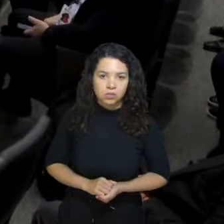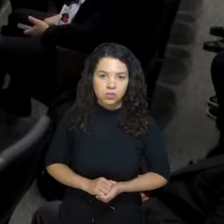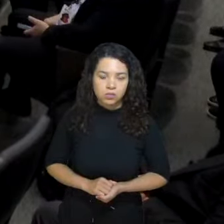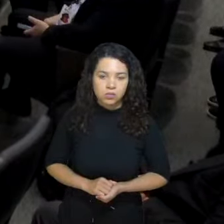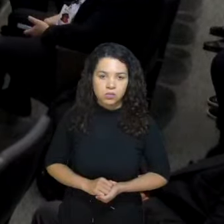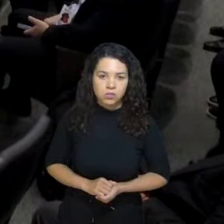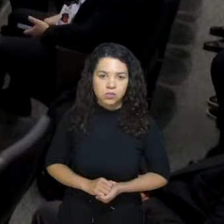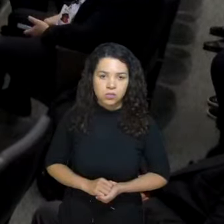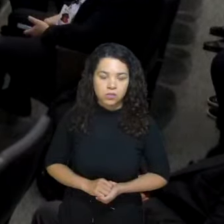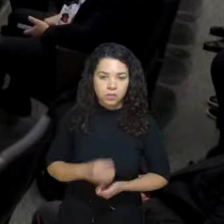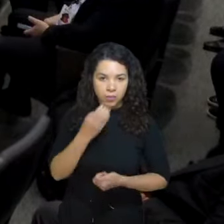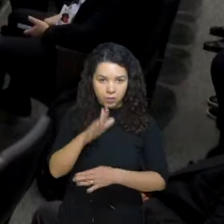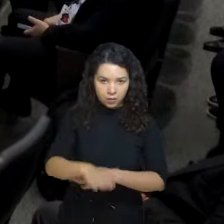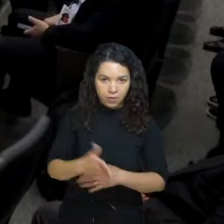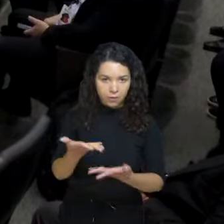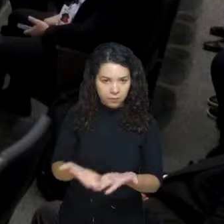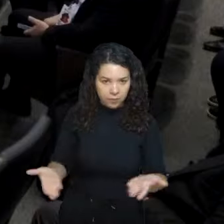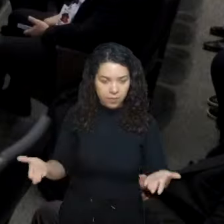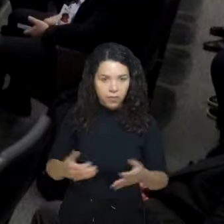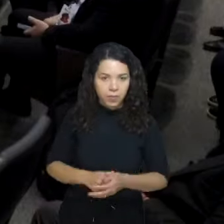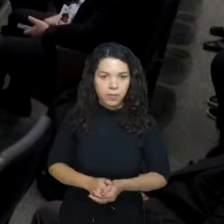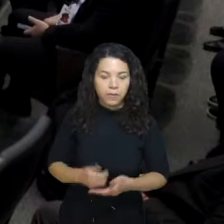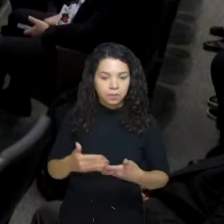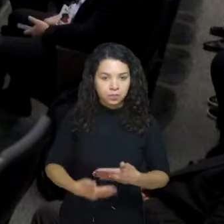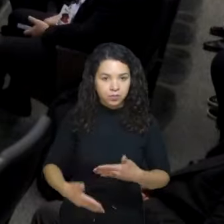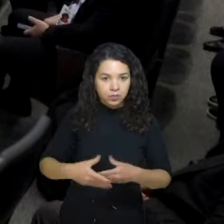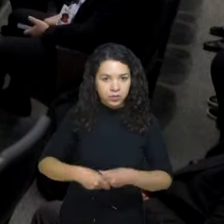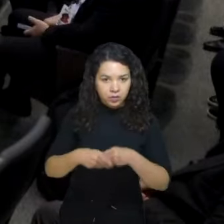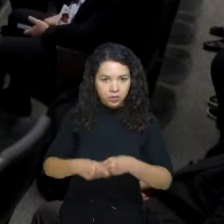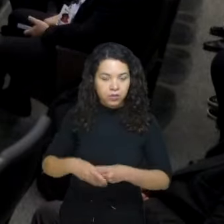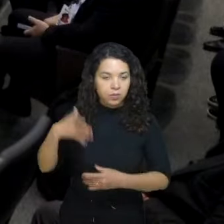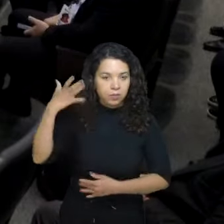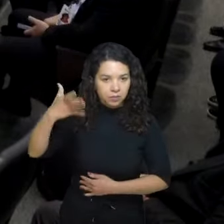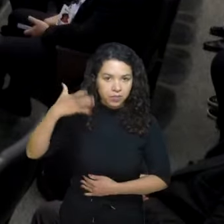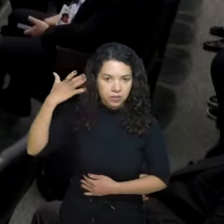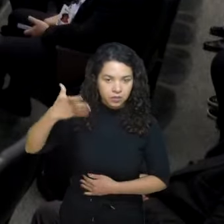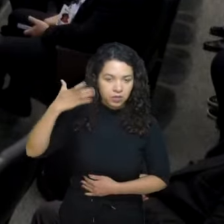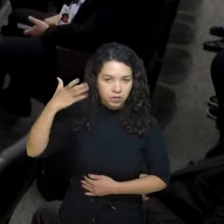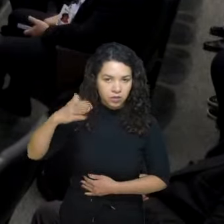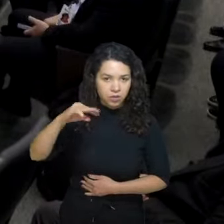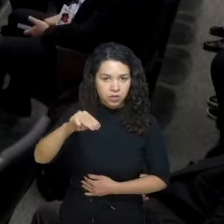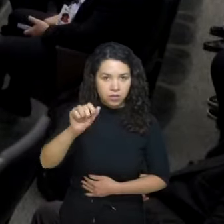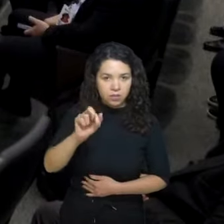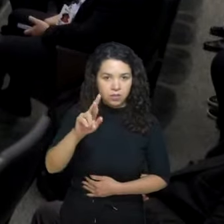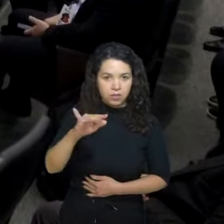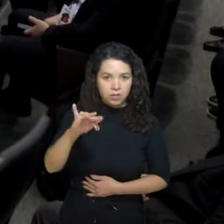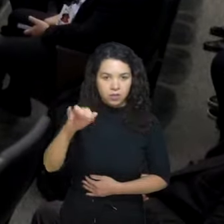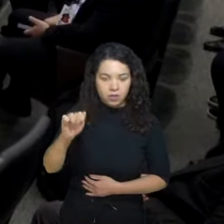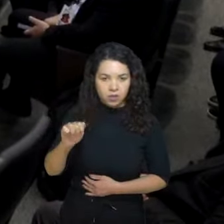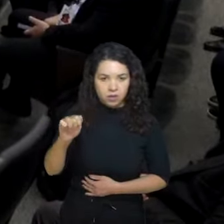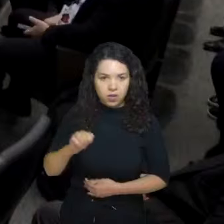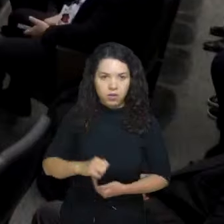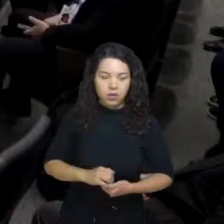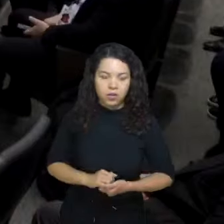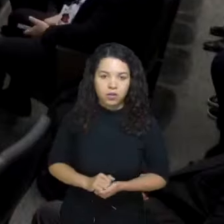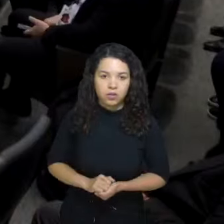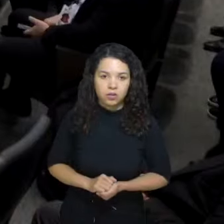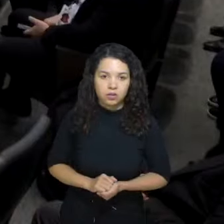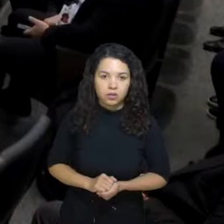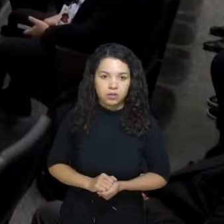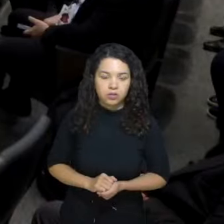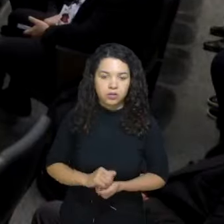Boa tarde a todos inicialmente saudar Nossa palestrante Maria do rossil luz Santa Rita em seu